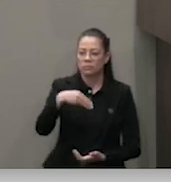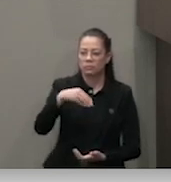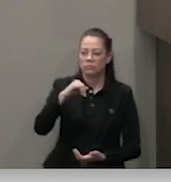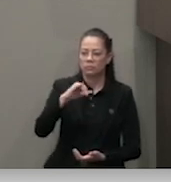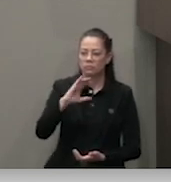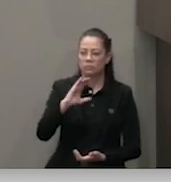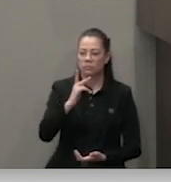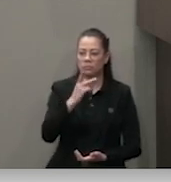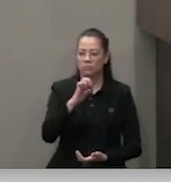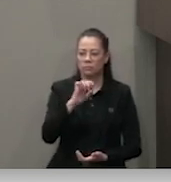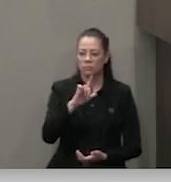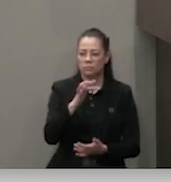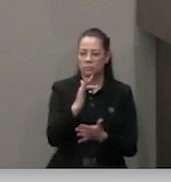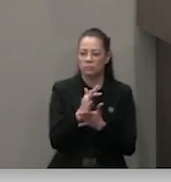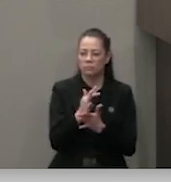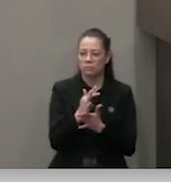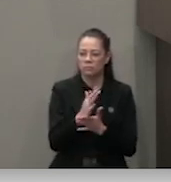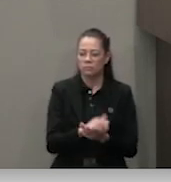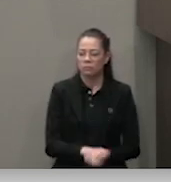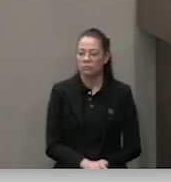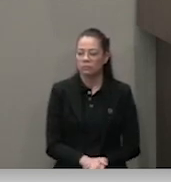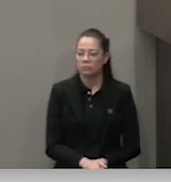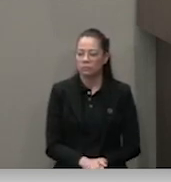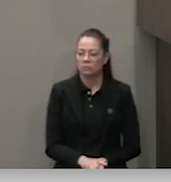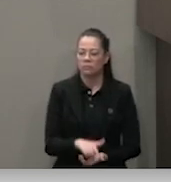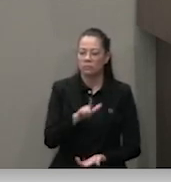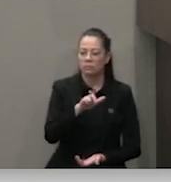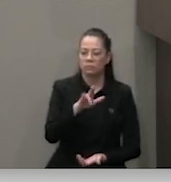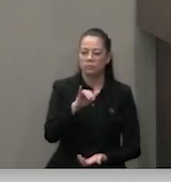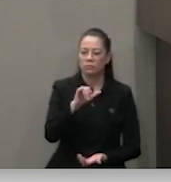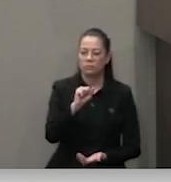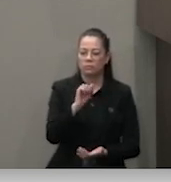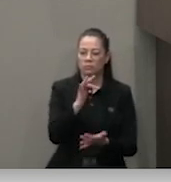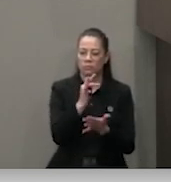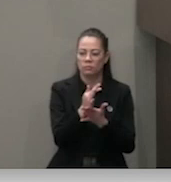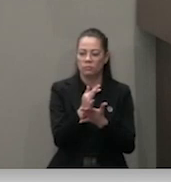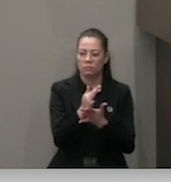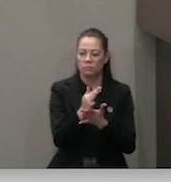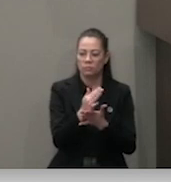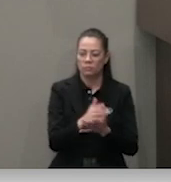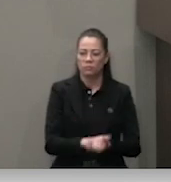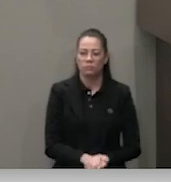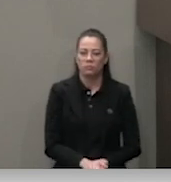Oliveira ausente Vereador luí volmar valendorf